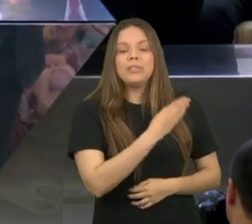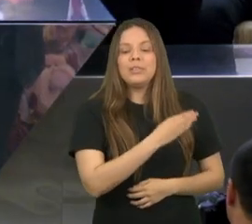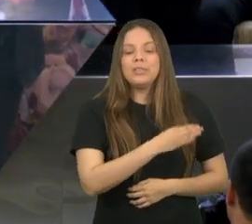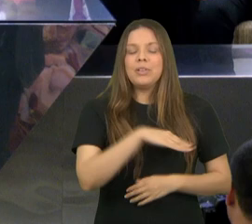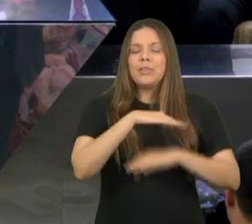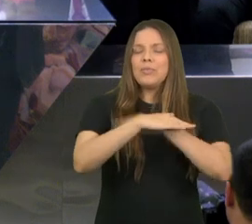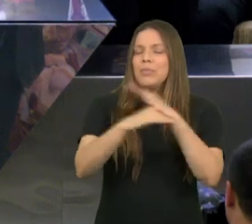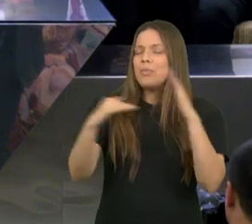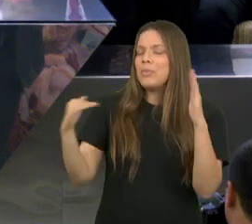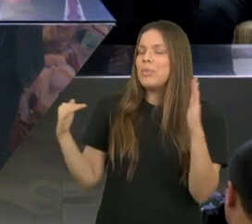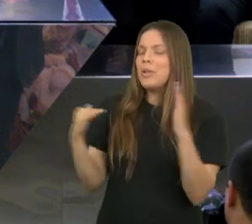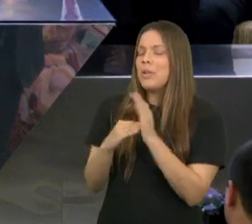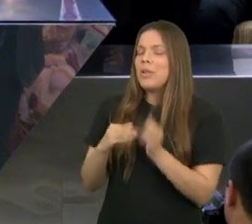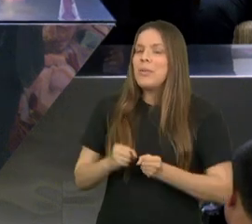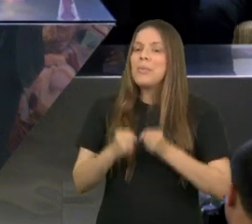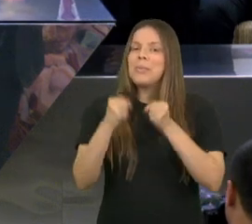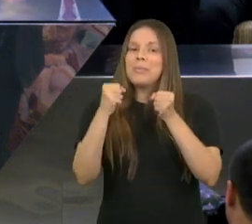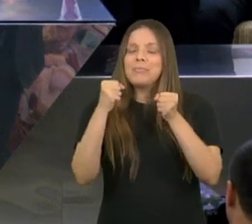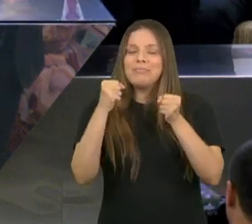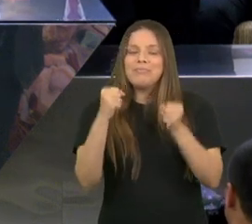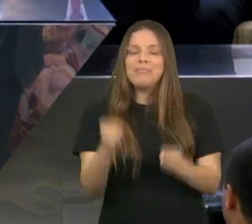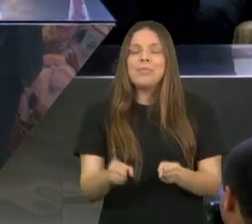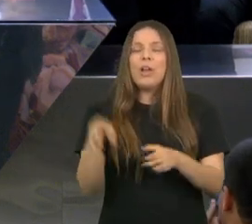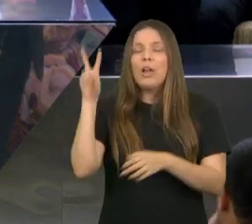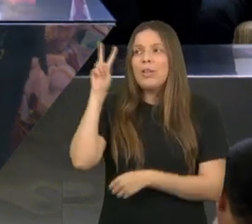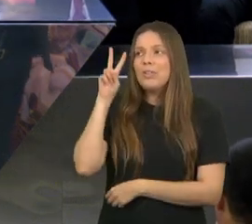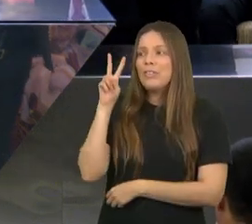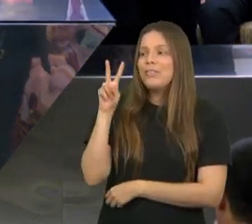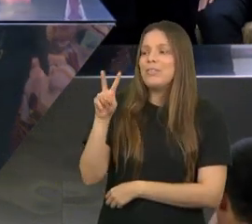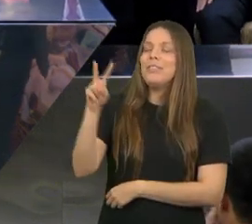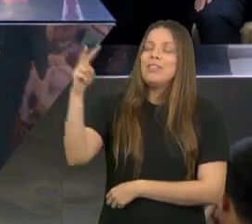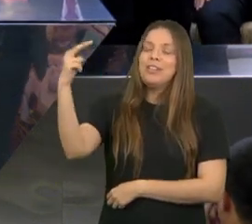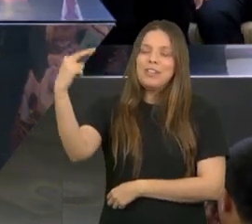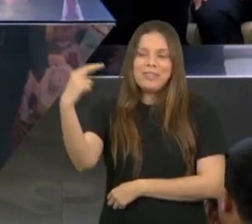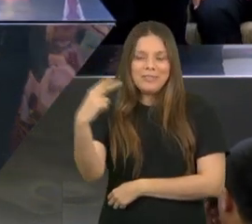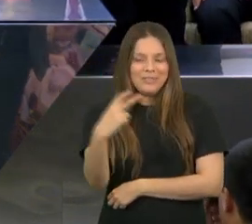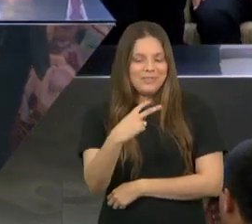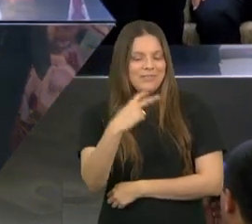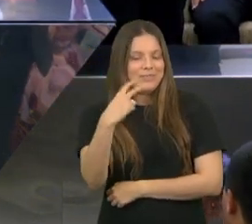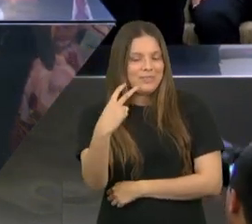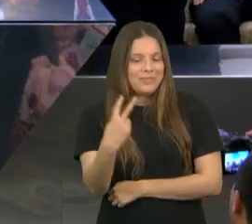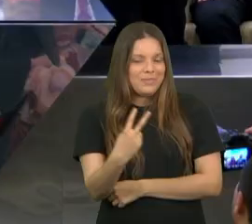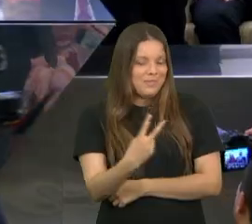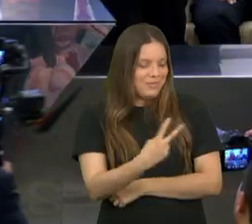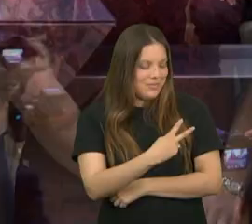ver, todo lo puedes ver muy dentro de mí.